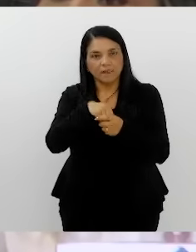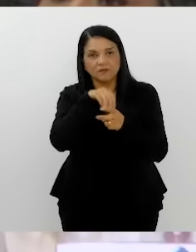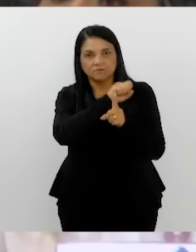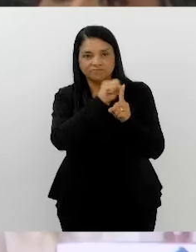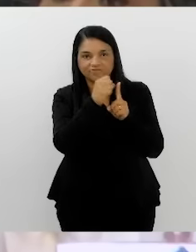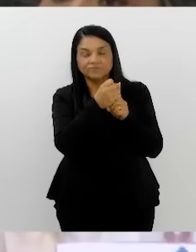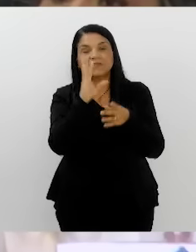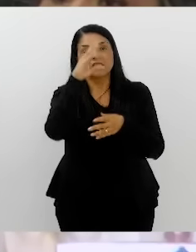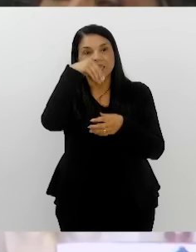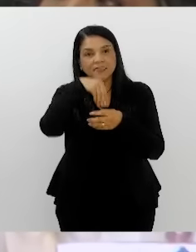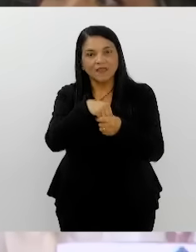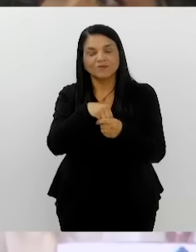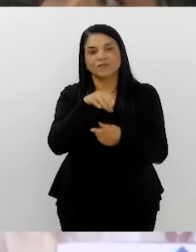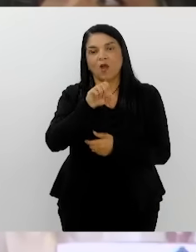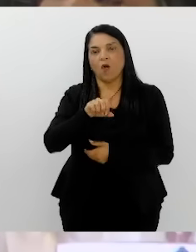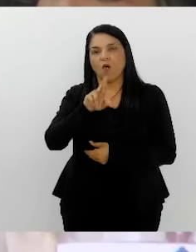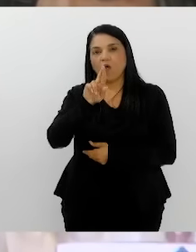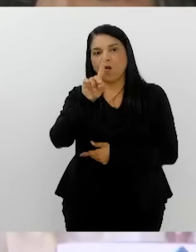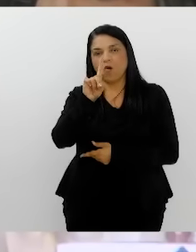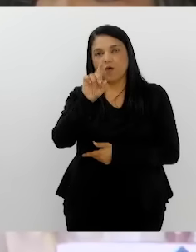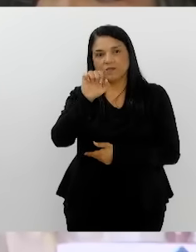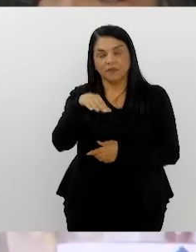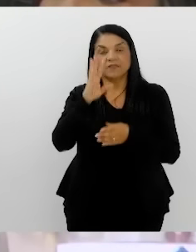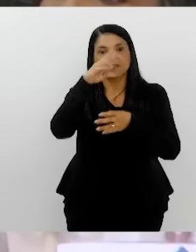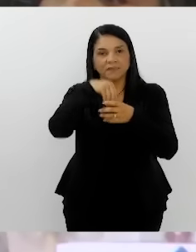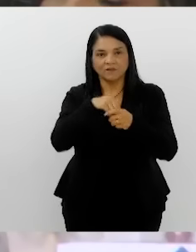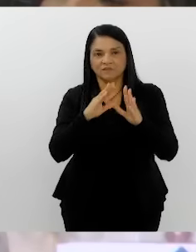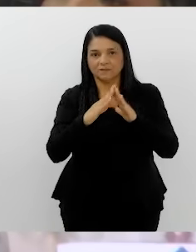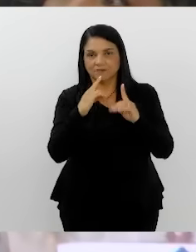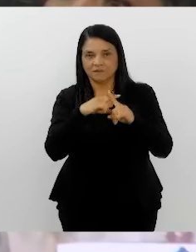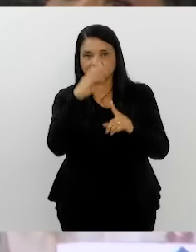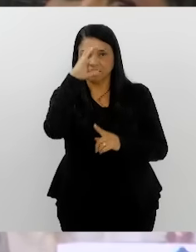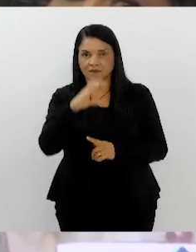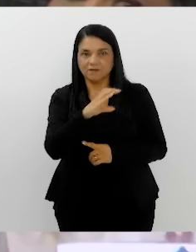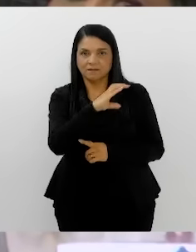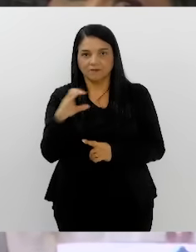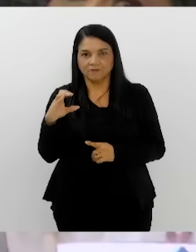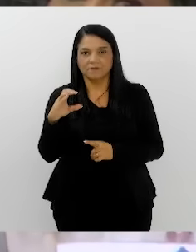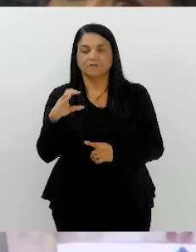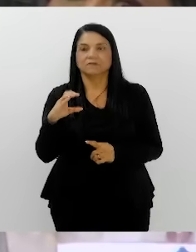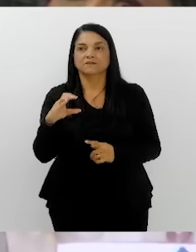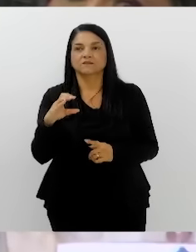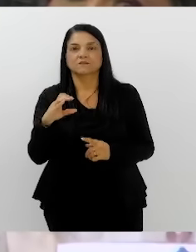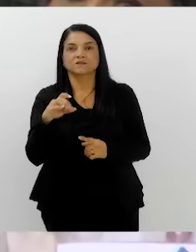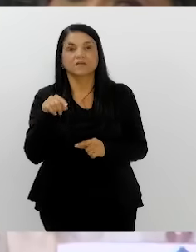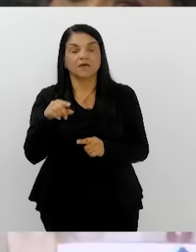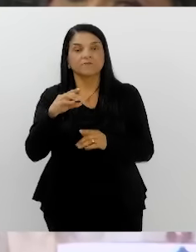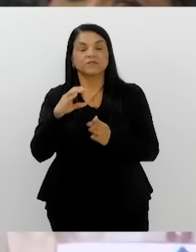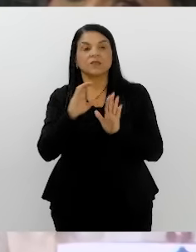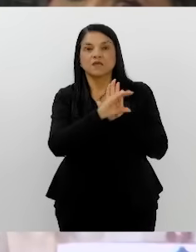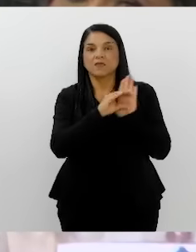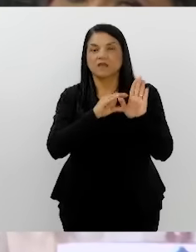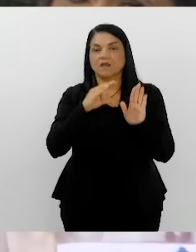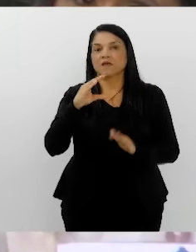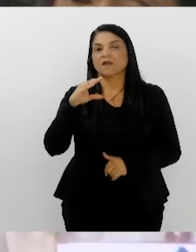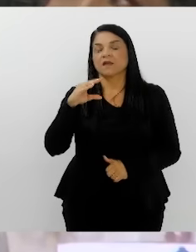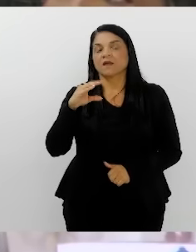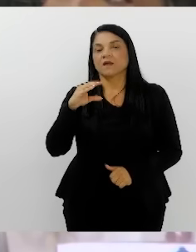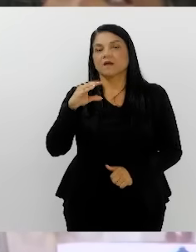que move a nossa Santa Igreja Católica. Está lá, em Marcos capítulo 16, versículo